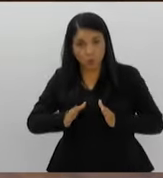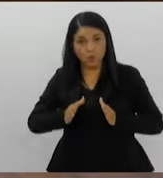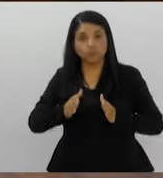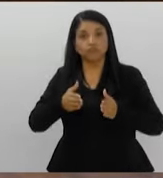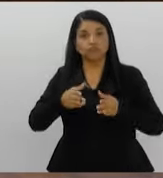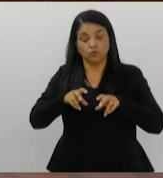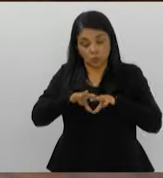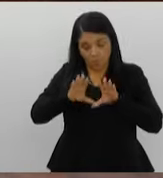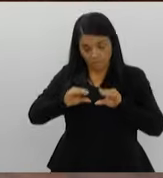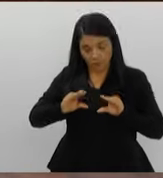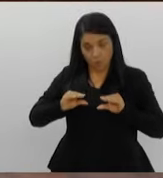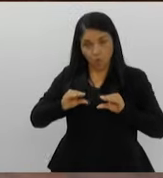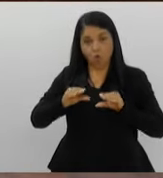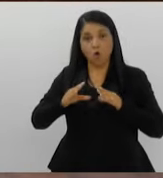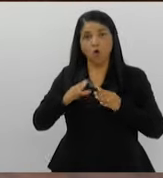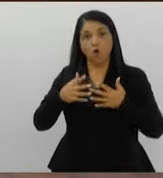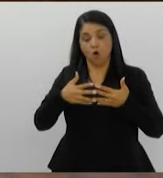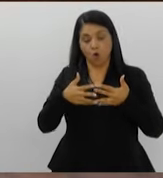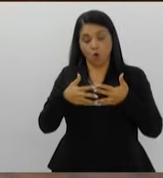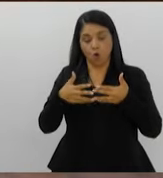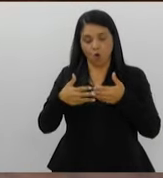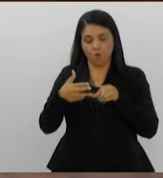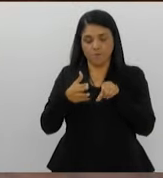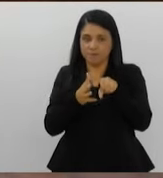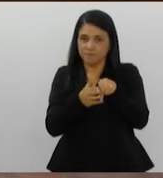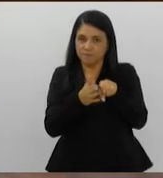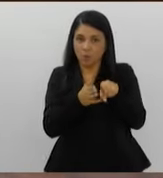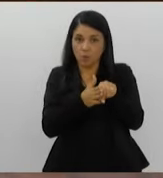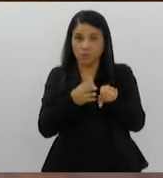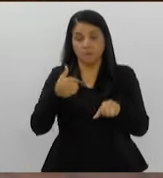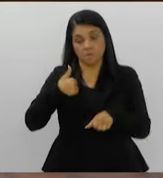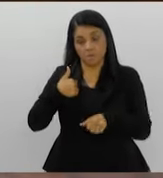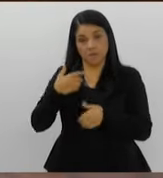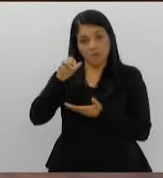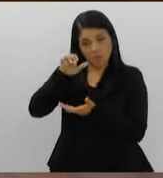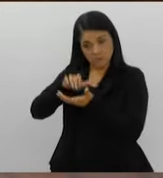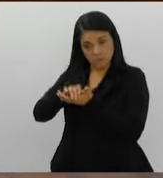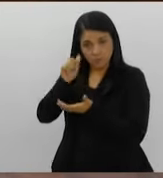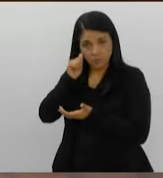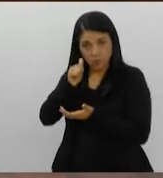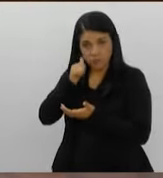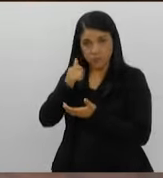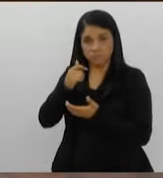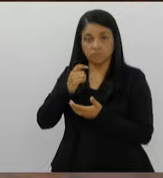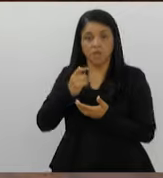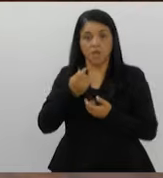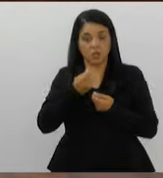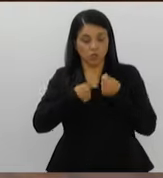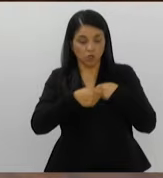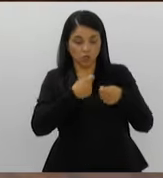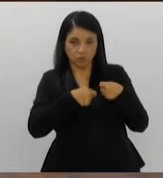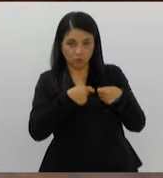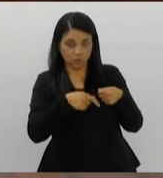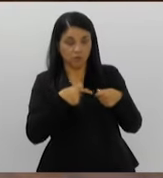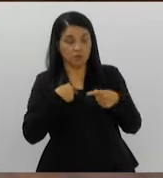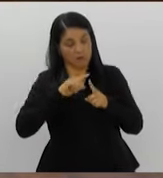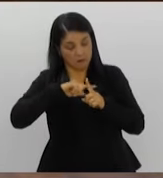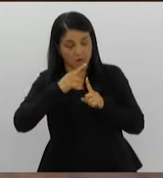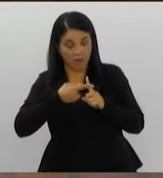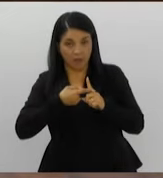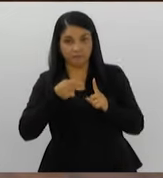minha esposa era cobradora, e ali ela engravidando, meu filho que é vereador